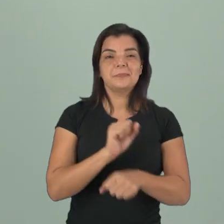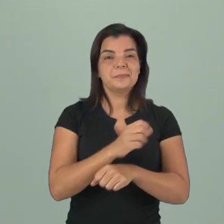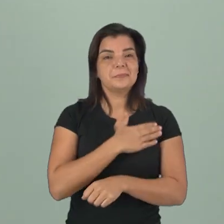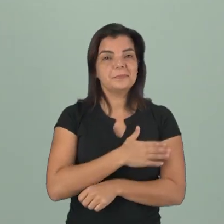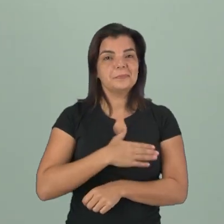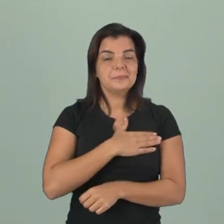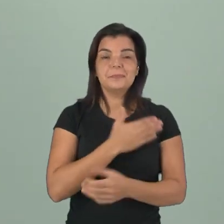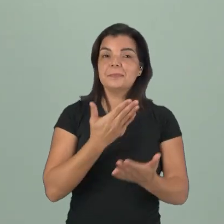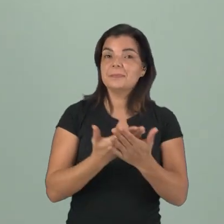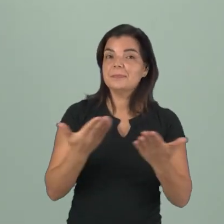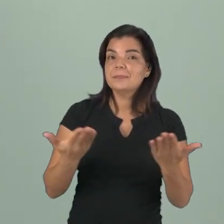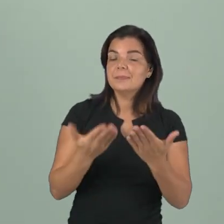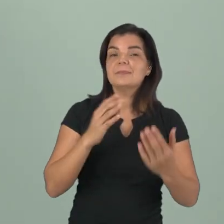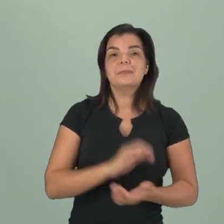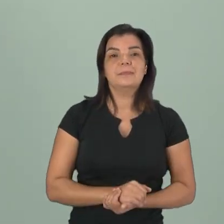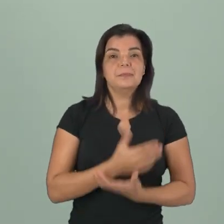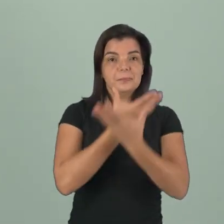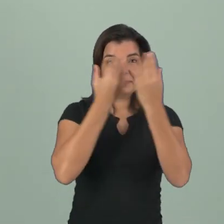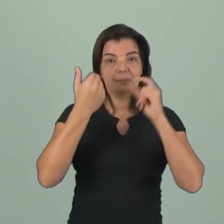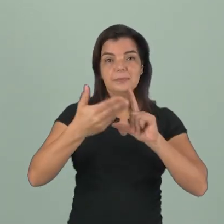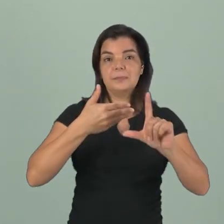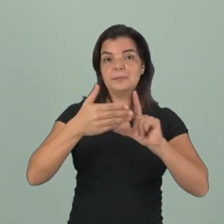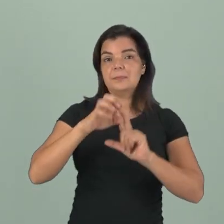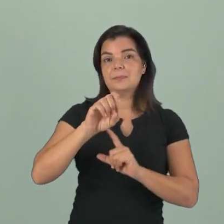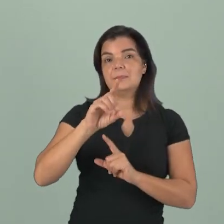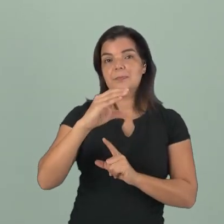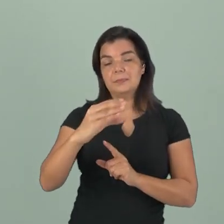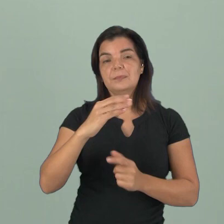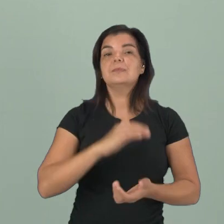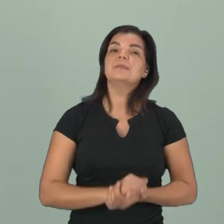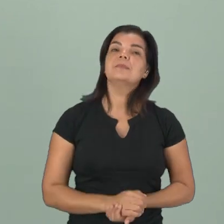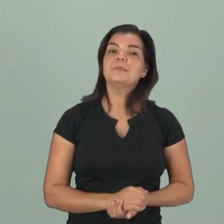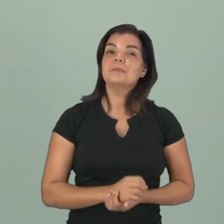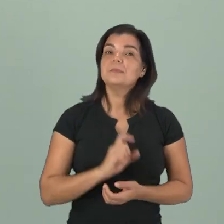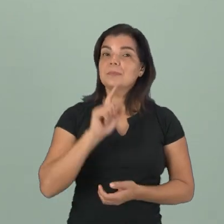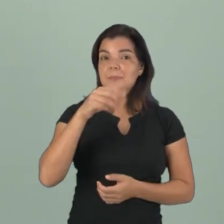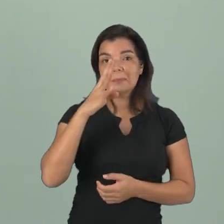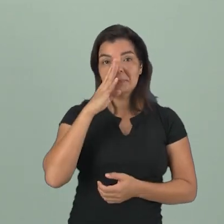vocês tenham gostado da nossa aula de hoje. Não esqueçam de acessar a nossa plataforma Eduque